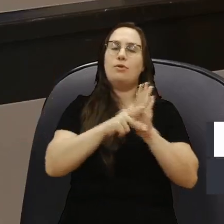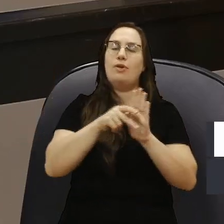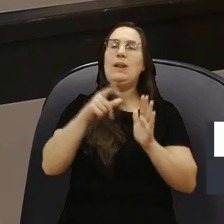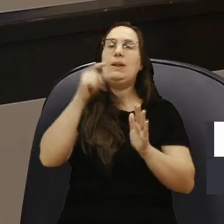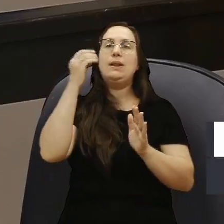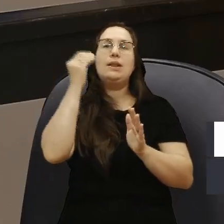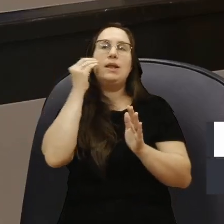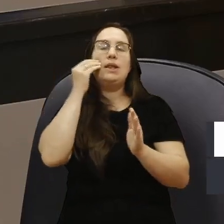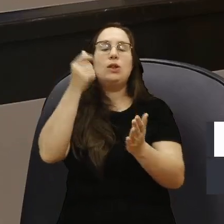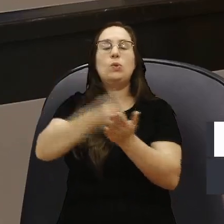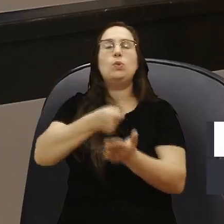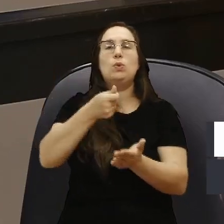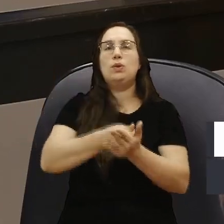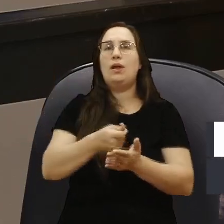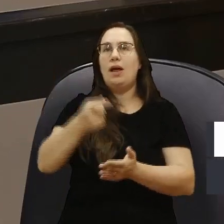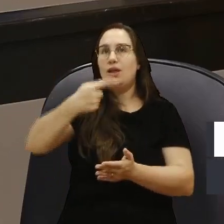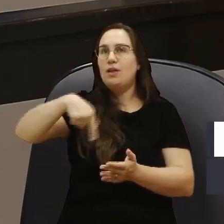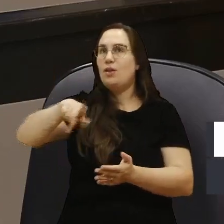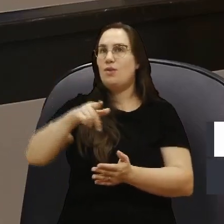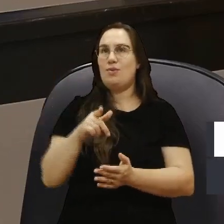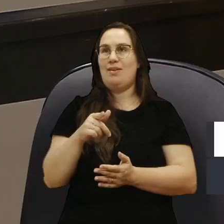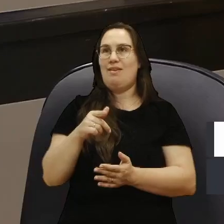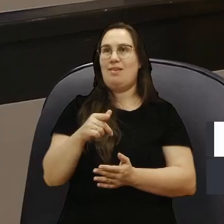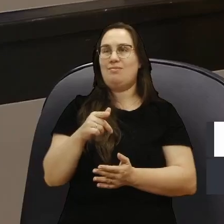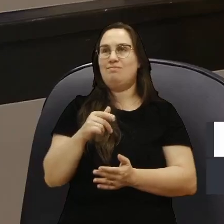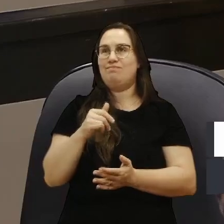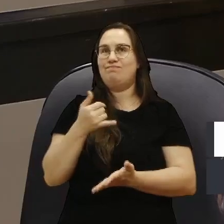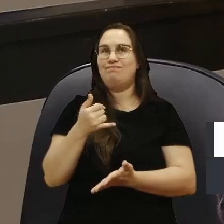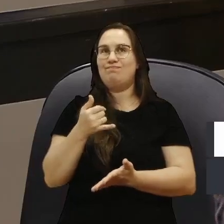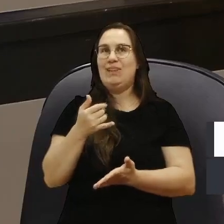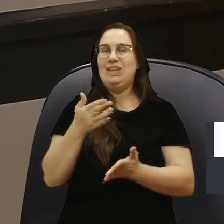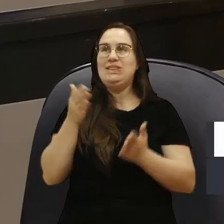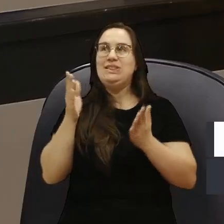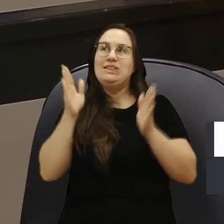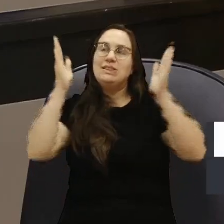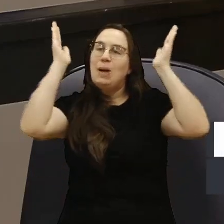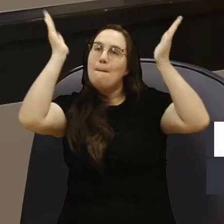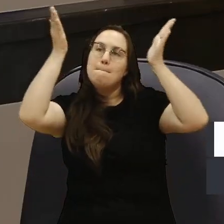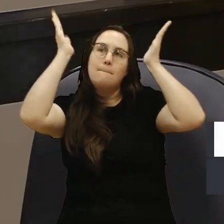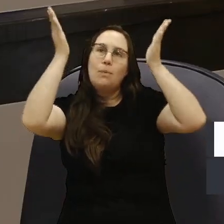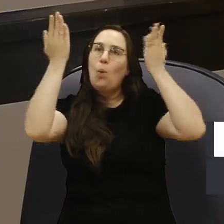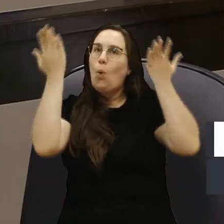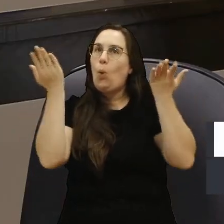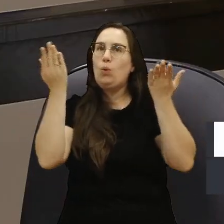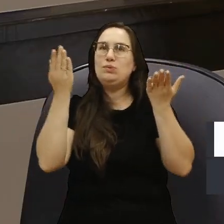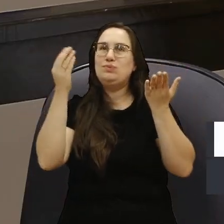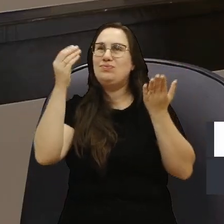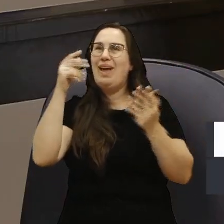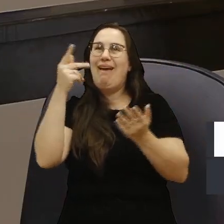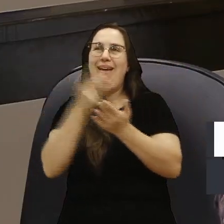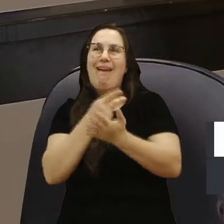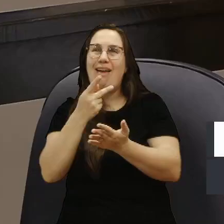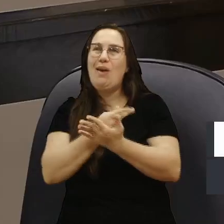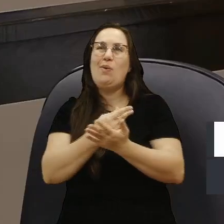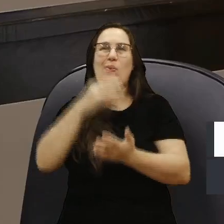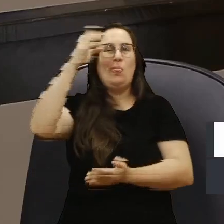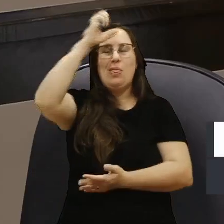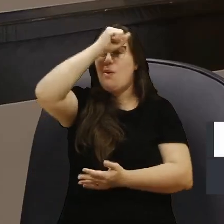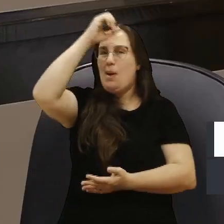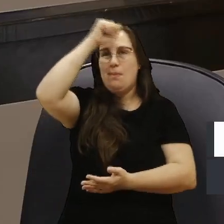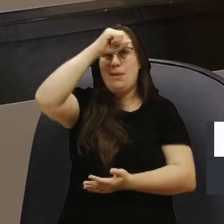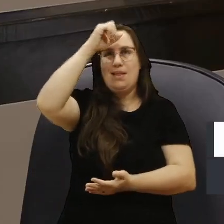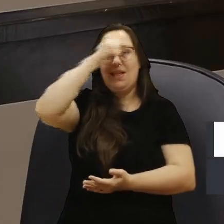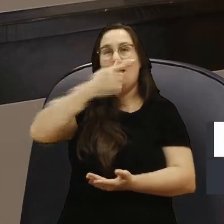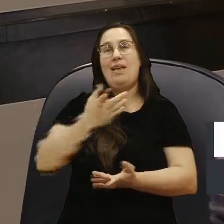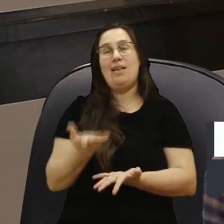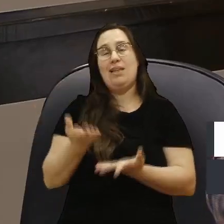lutar para que a gente não tenha um emborrecimento aqui no Estado, né, que é uma vergonha nas nossas escolas. Então, o que a gente espera de um deputado federal é isso.